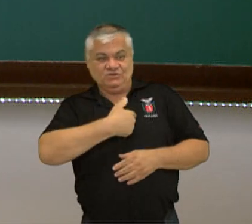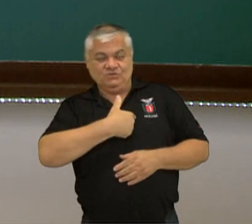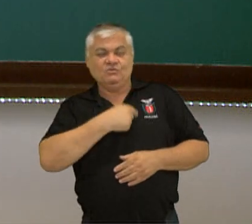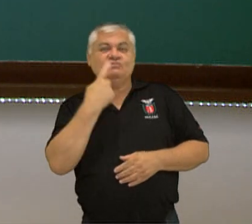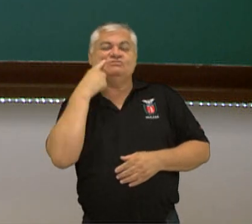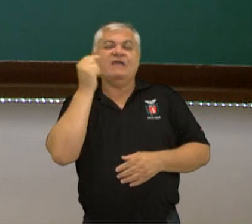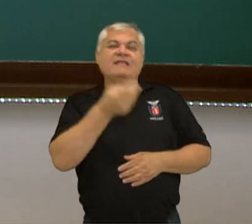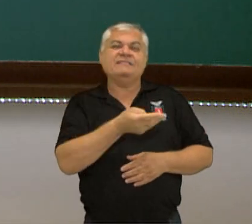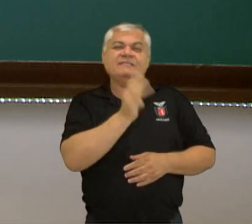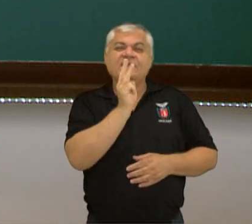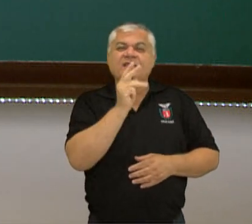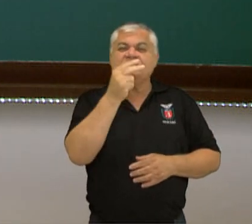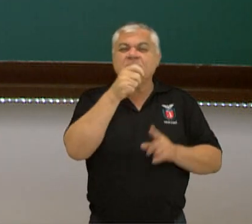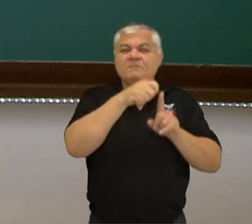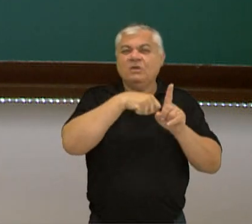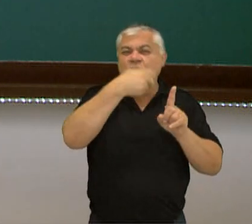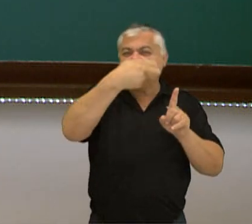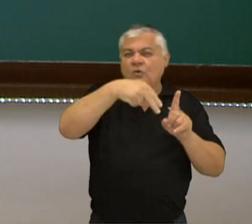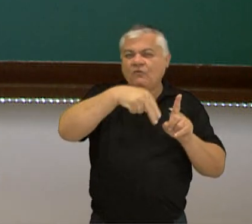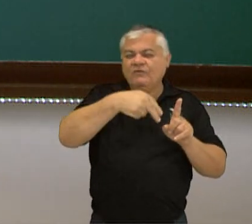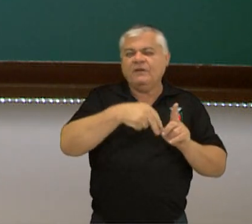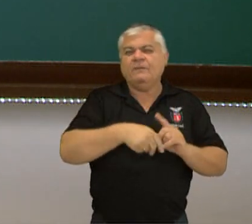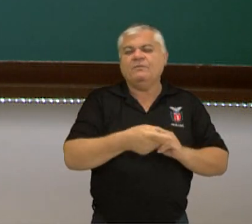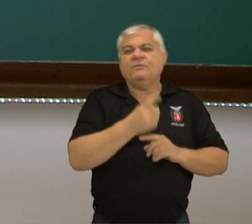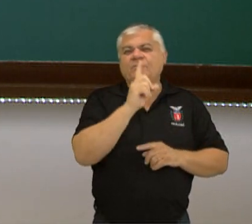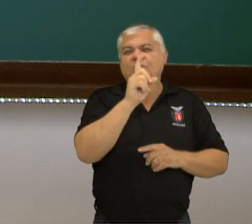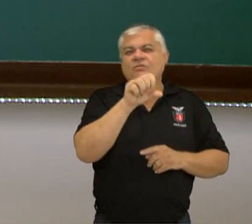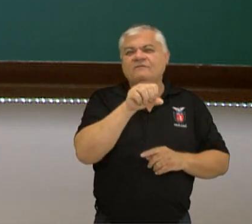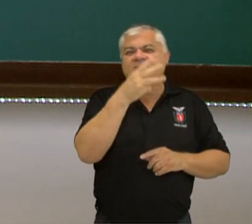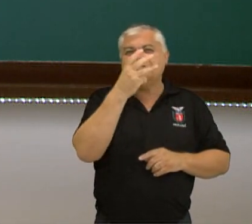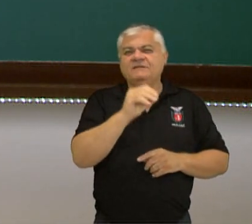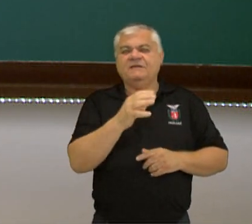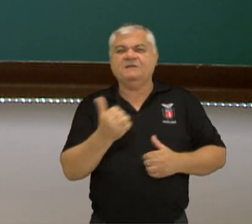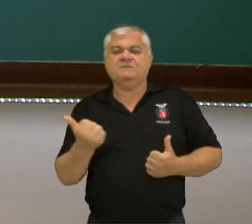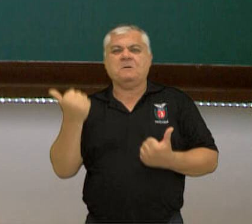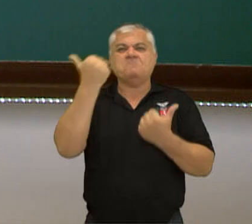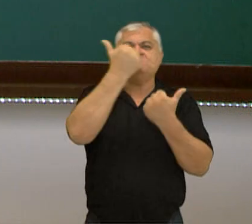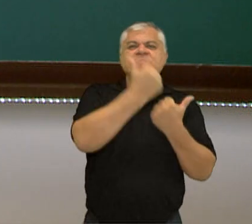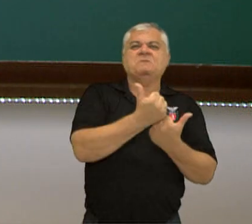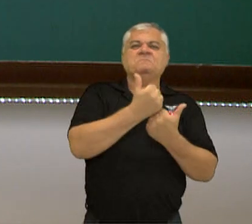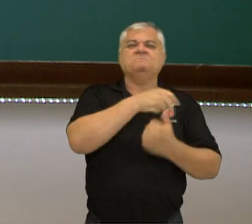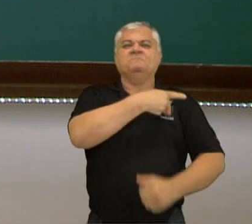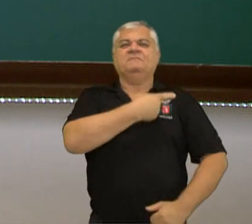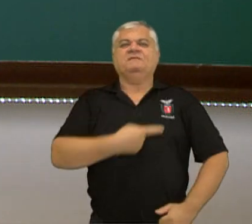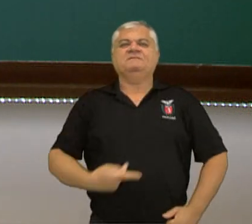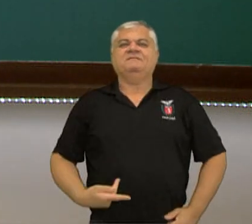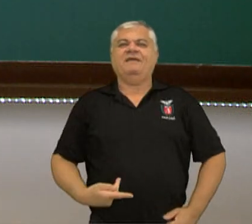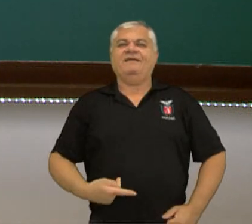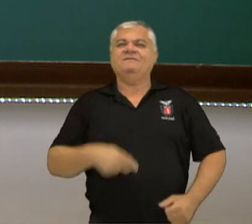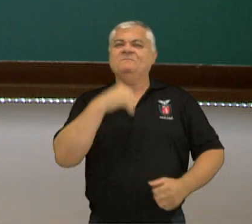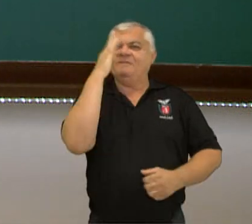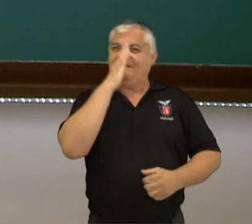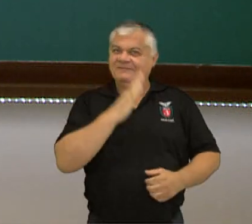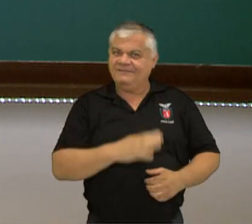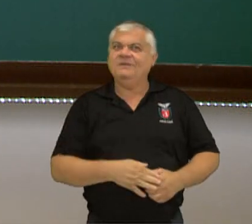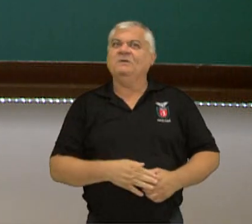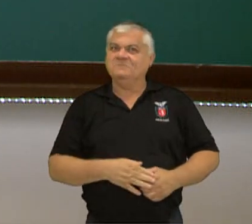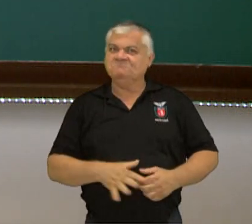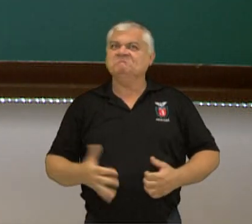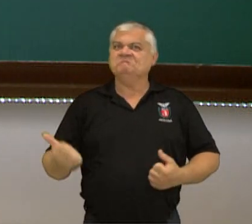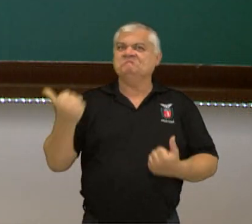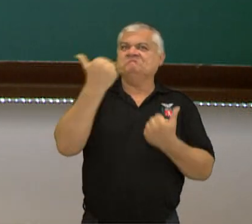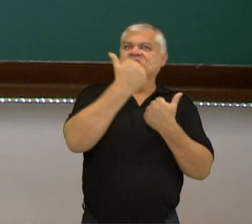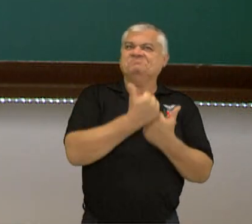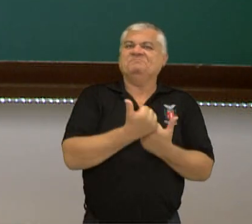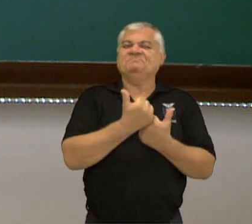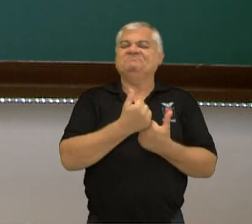de 1930, assumiu a presidência do Brasil. Assumiu a presidência e já